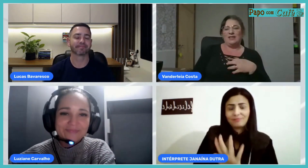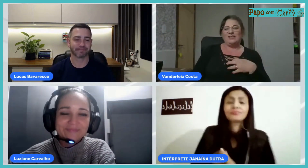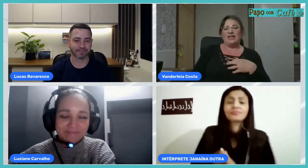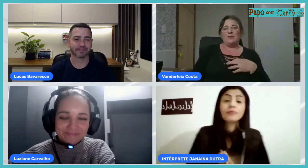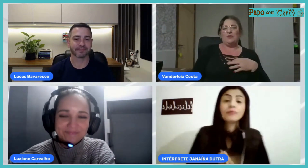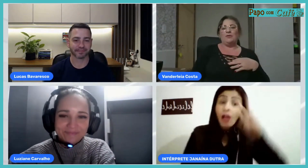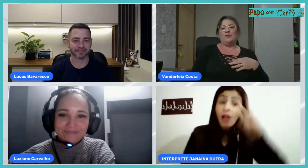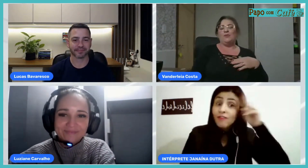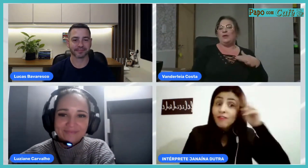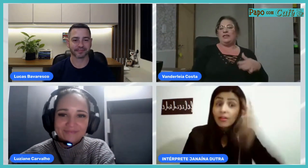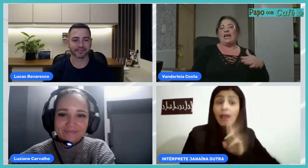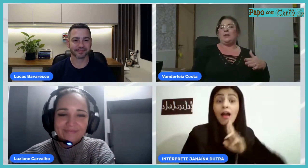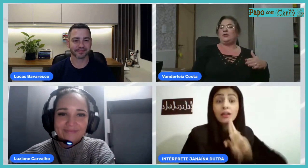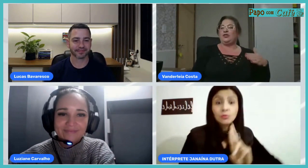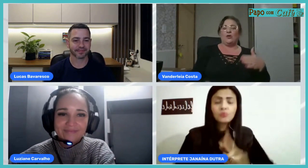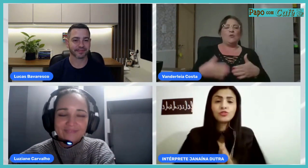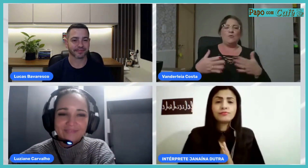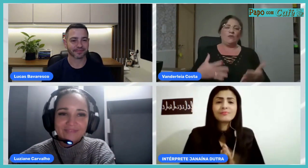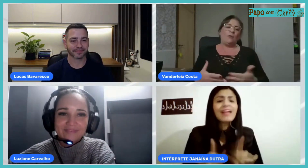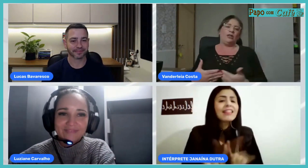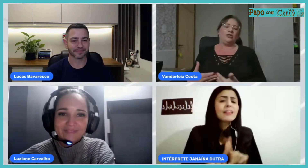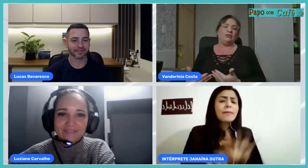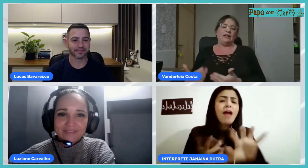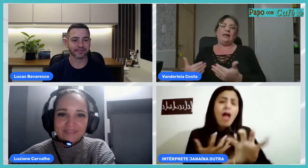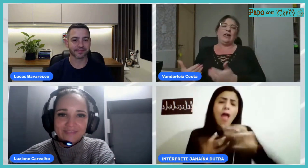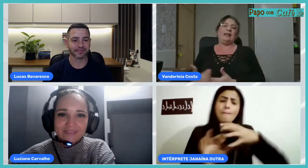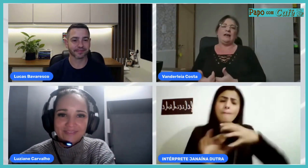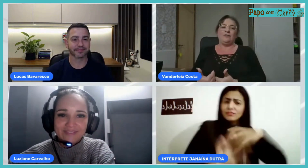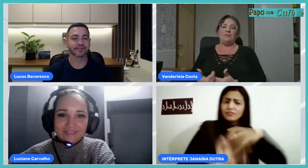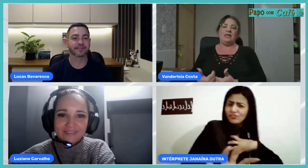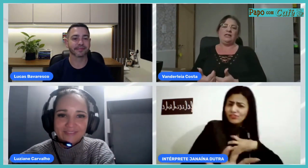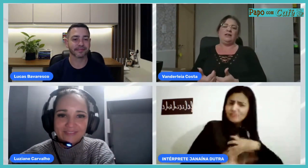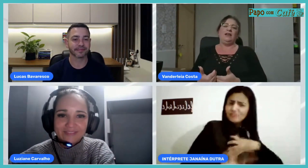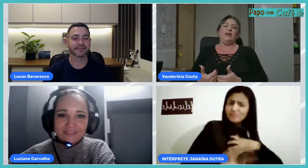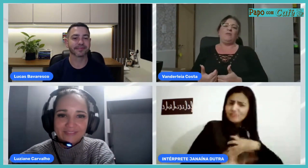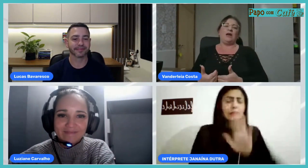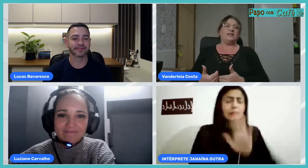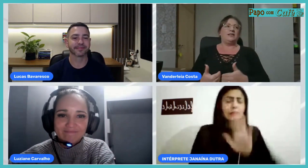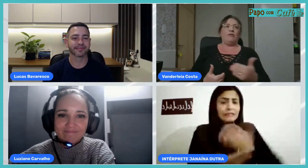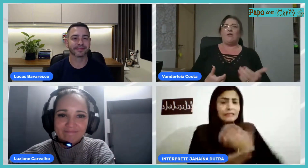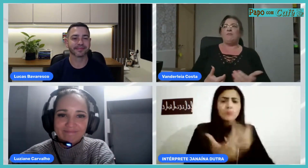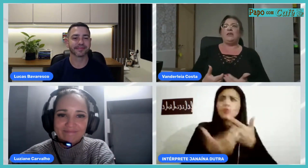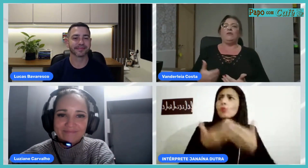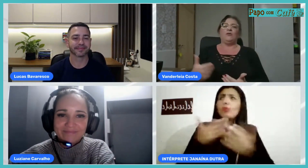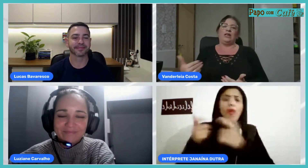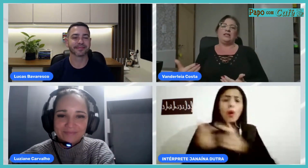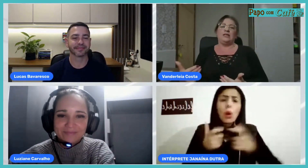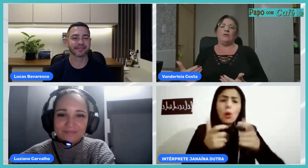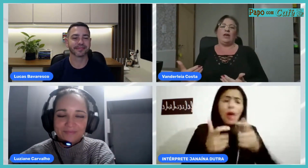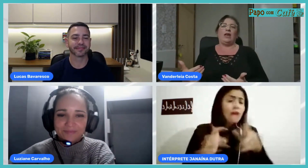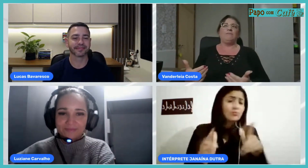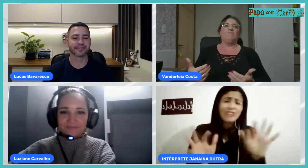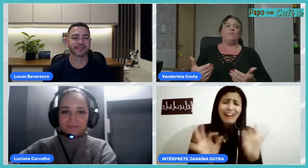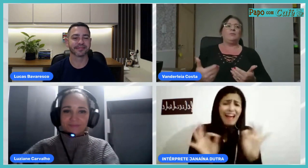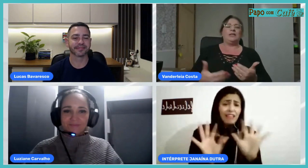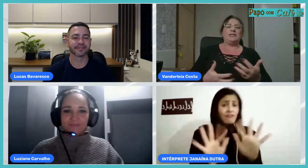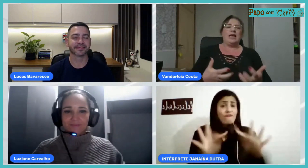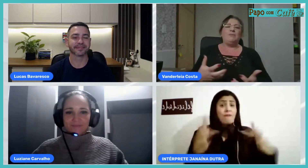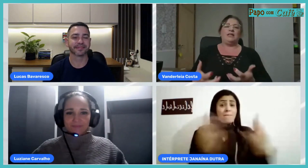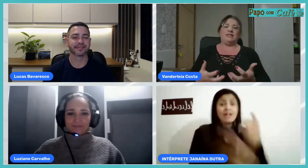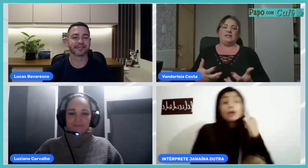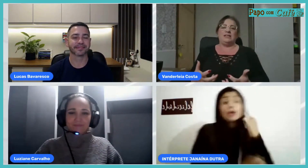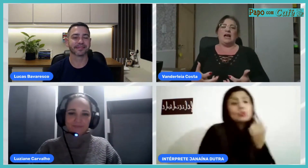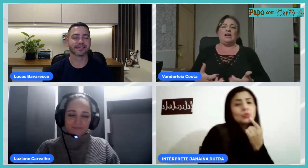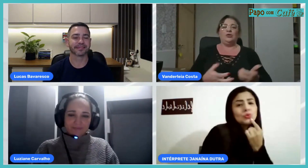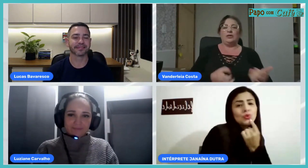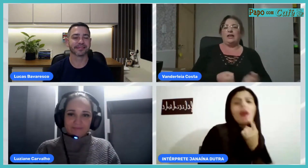né? Sempre o intérprete, de alguma, pode não ter ninguém na família, mas tem um amigo, conhece alguém,